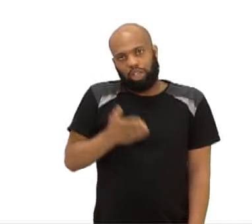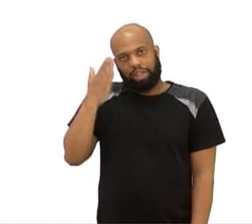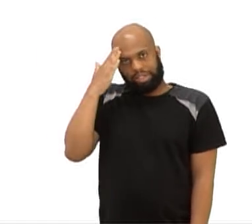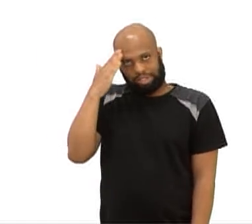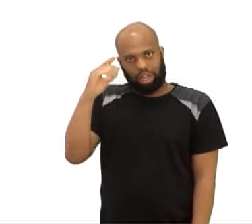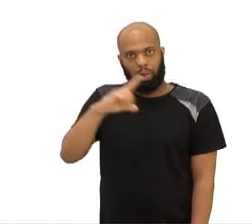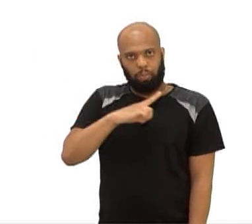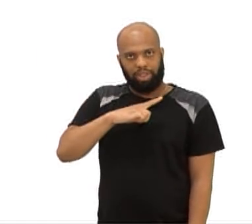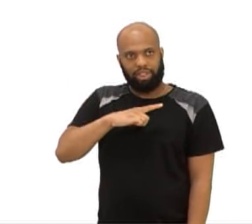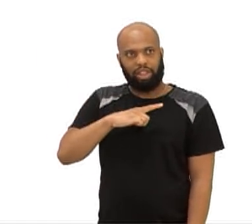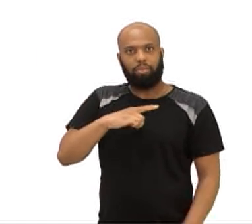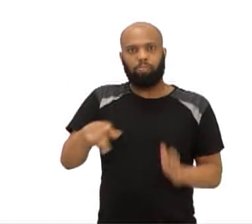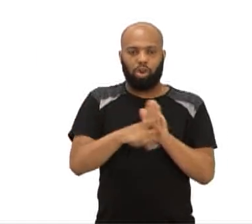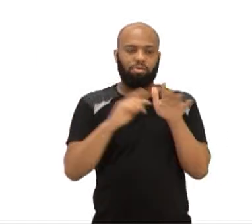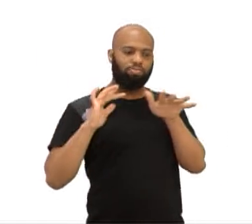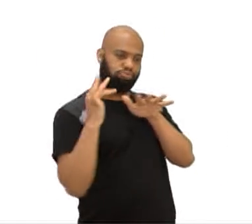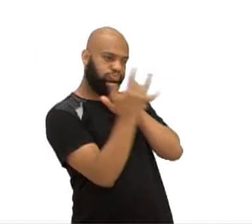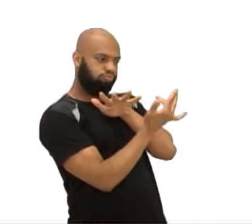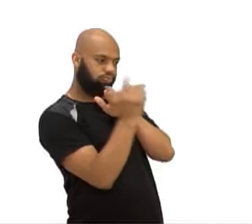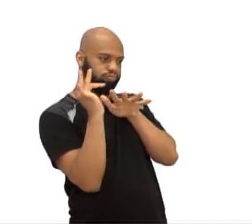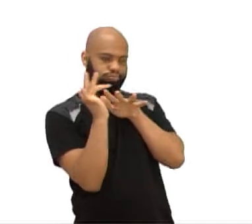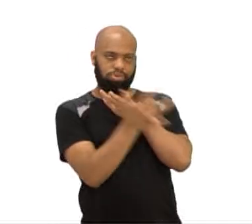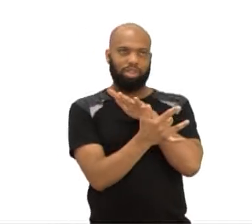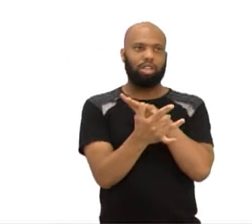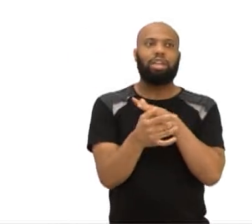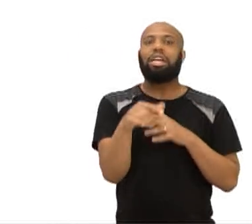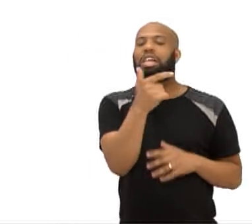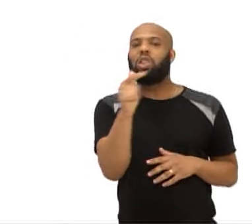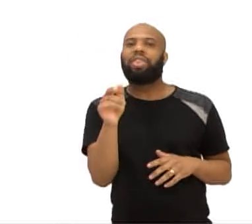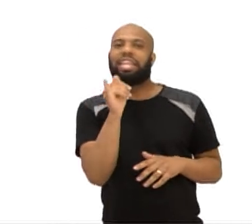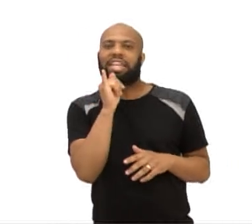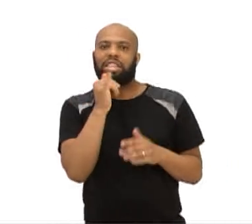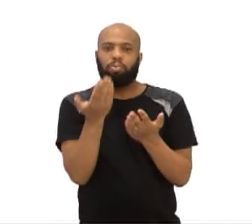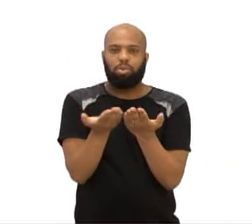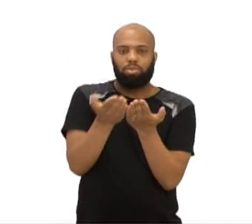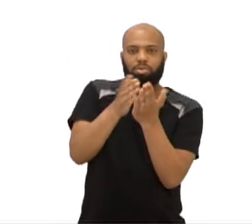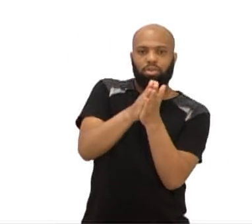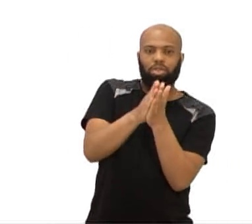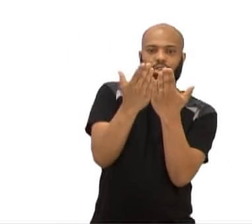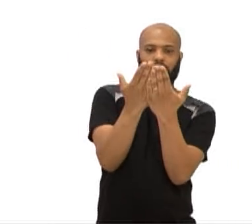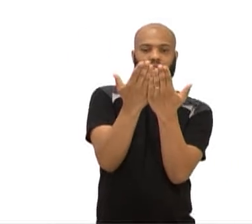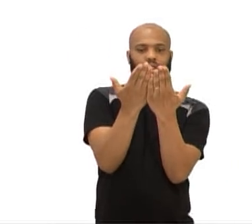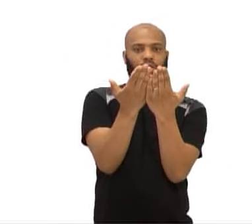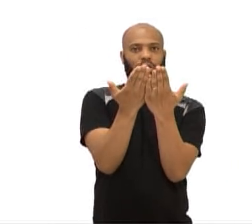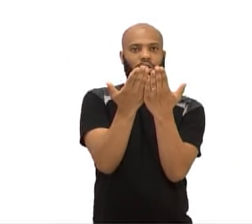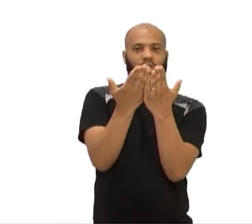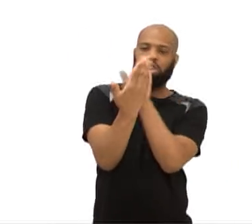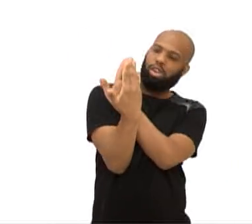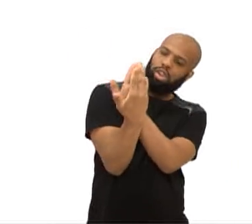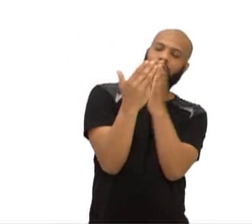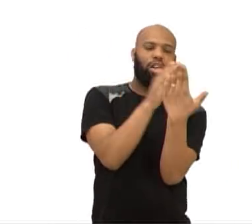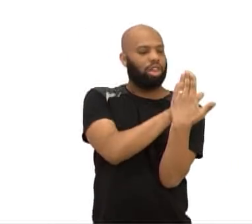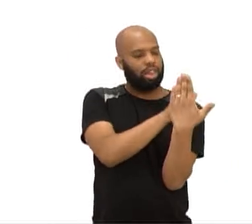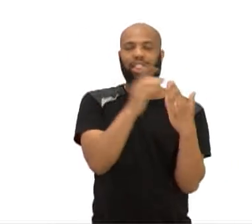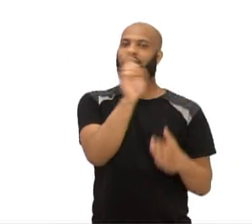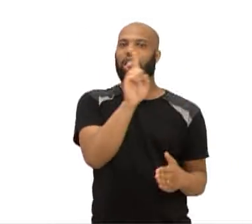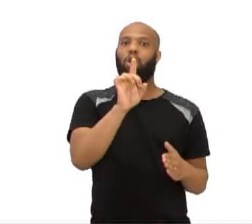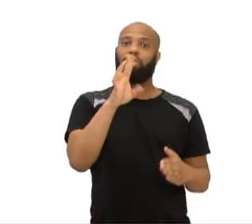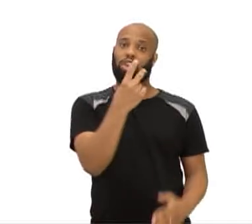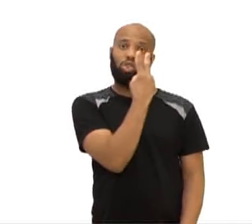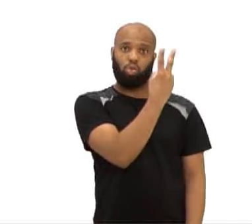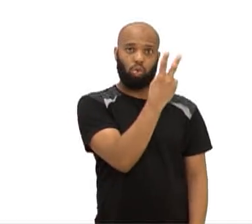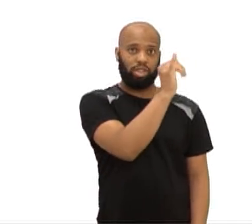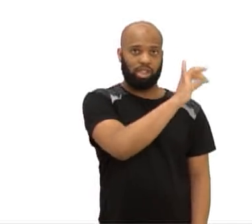esse panfleto digital na rede social, eu não vou ter frente e verso. Eu vou ter o quê? Vou ter duas imagens, mas essa